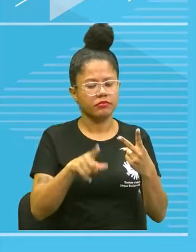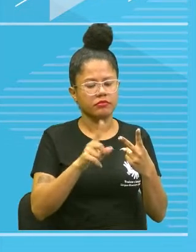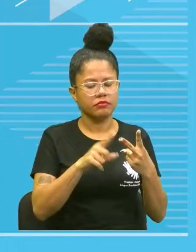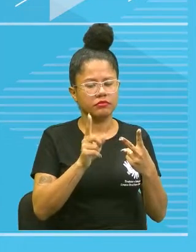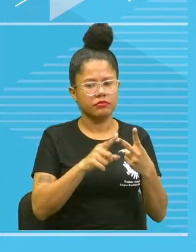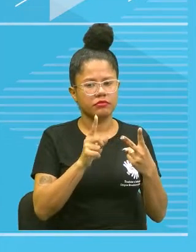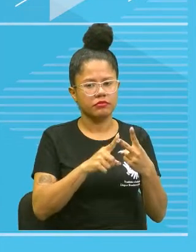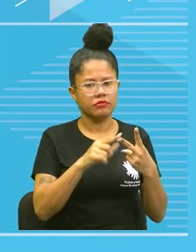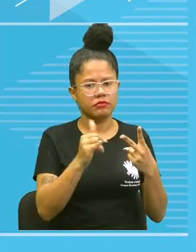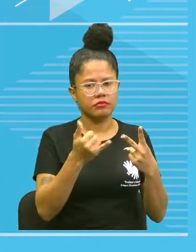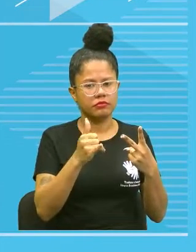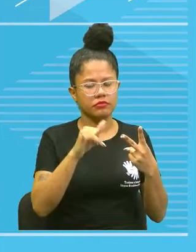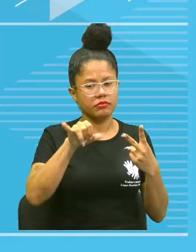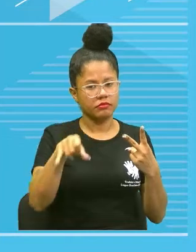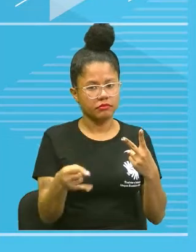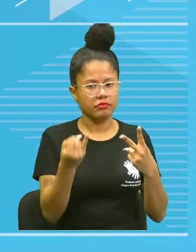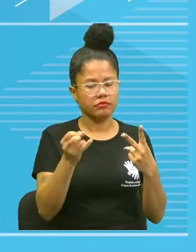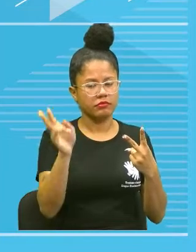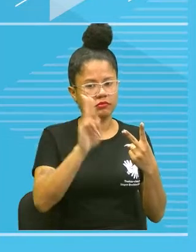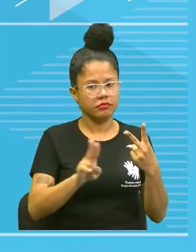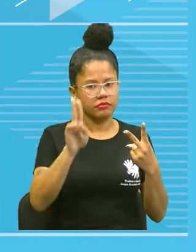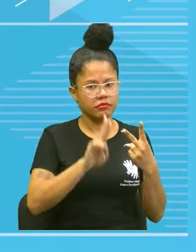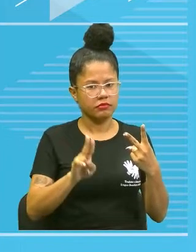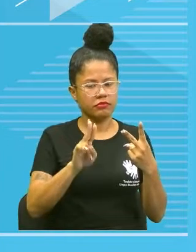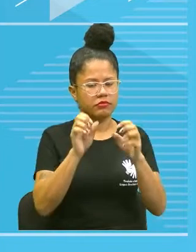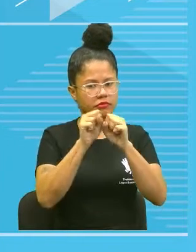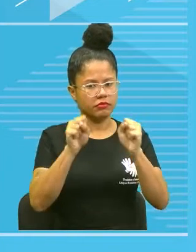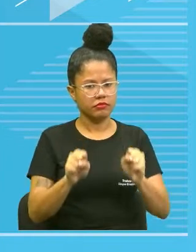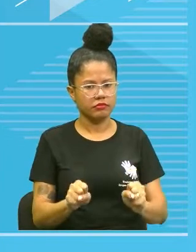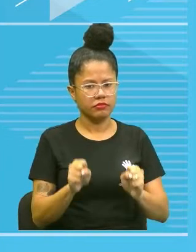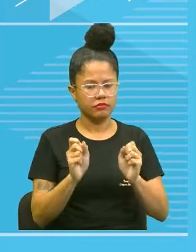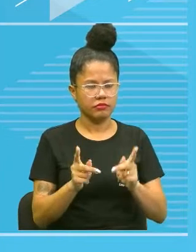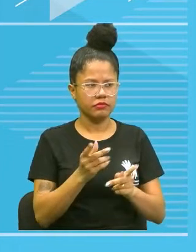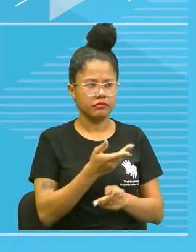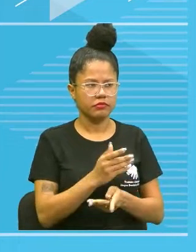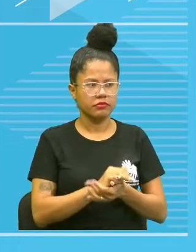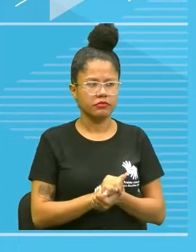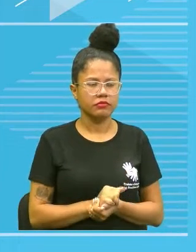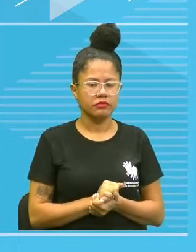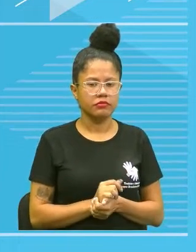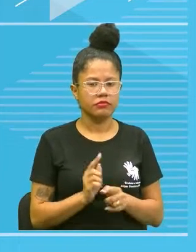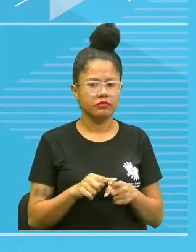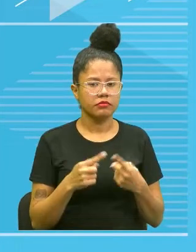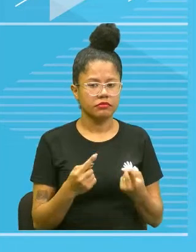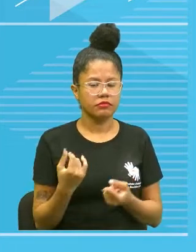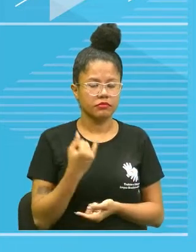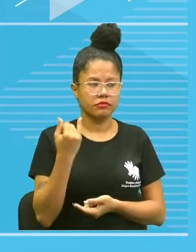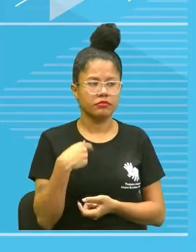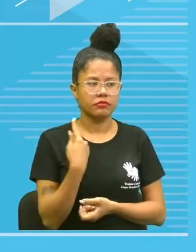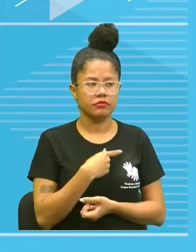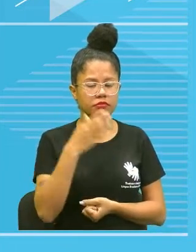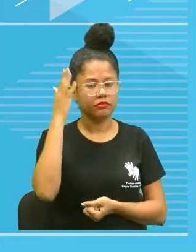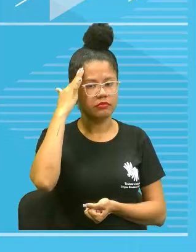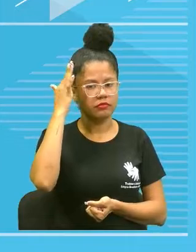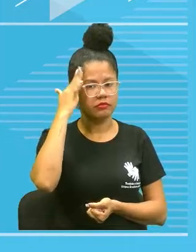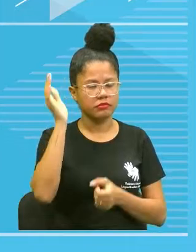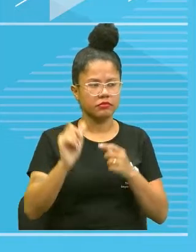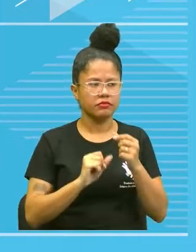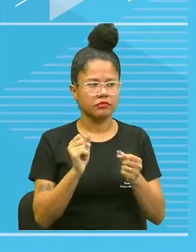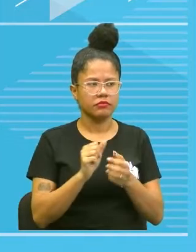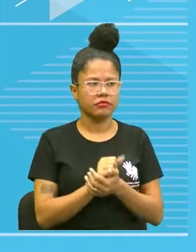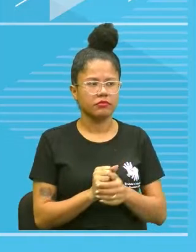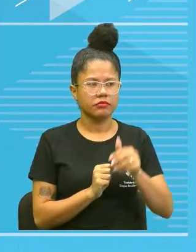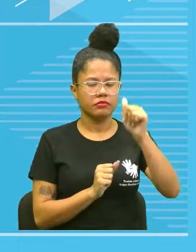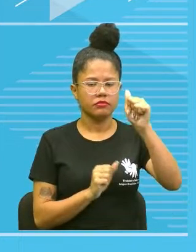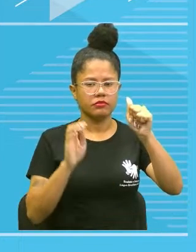a energia aproveitada pelo sistema, tá bom? Mas o importante é a gente entender que ele sai de A